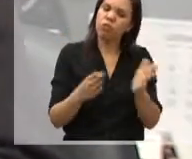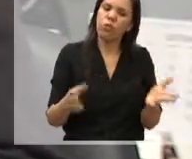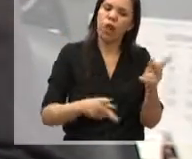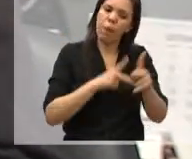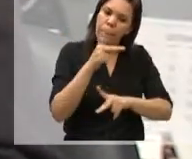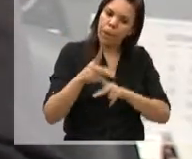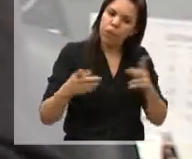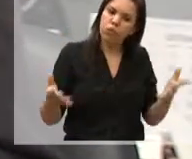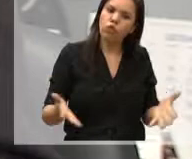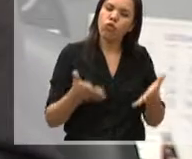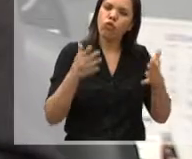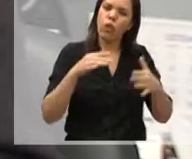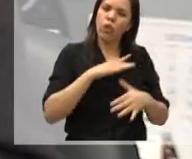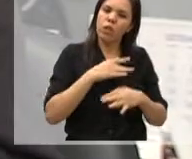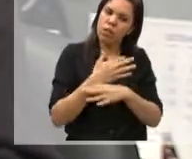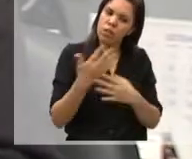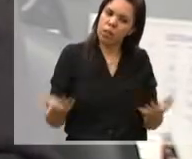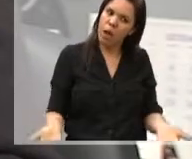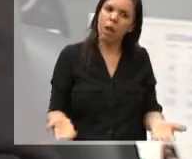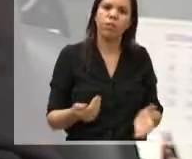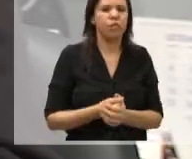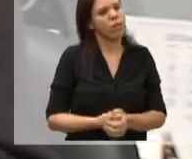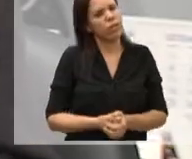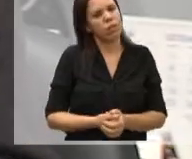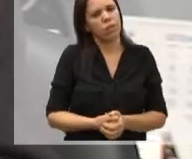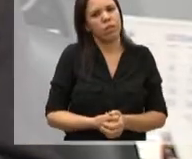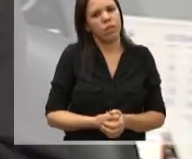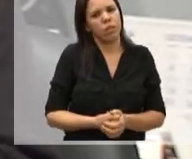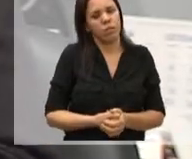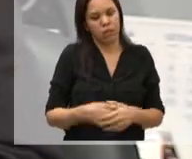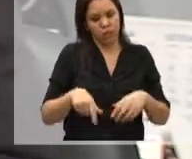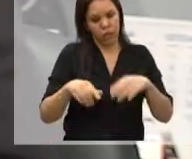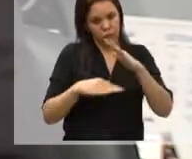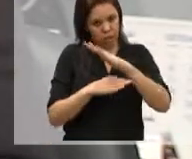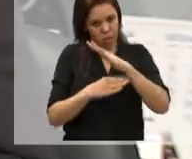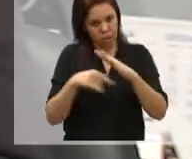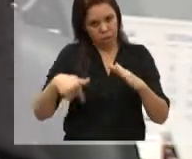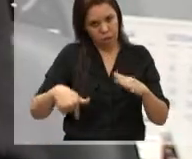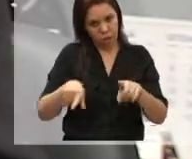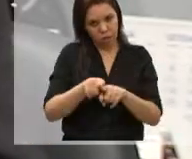pessoas que ajudam a construir nossa cidade. E o Poder Legislativo, tanto o